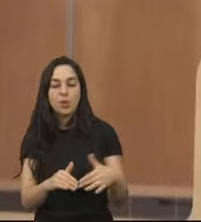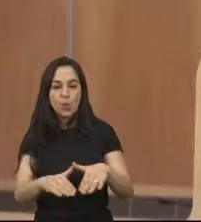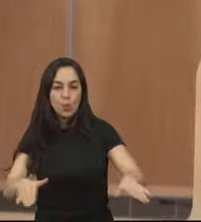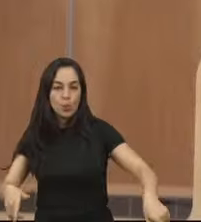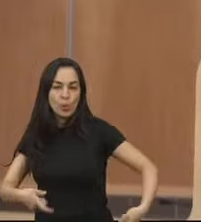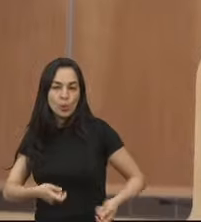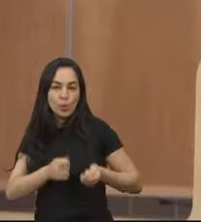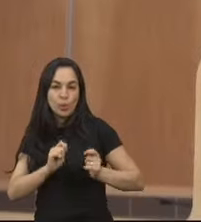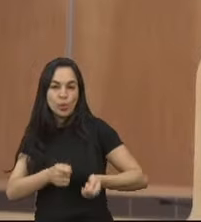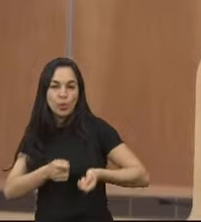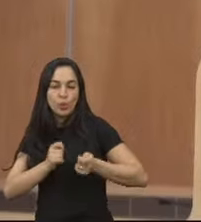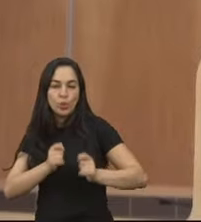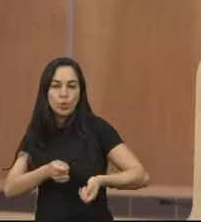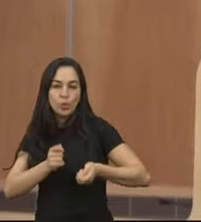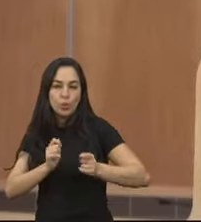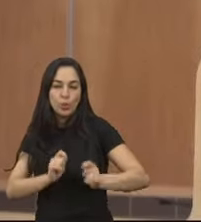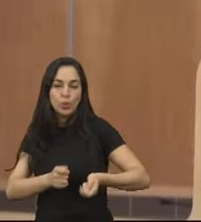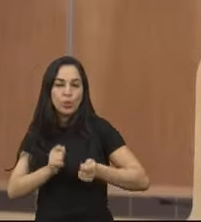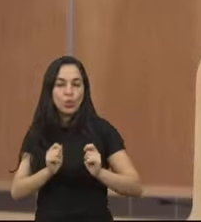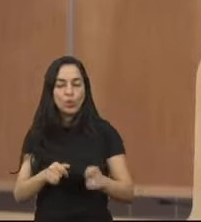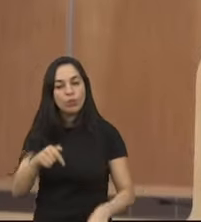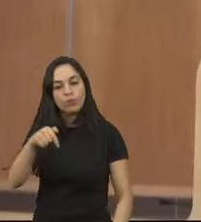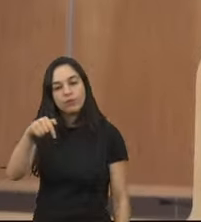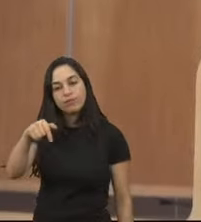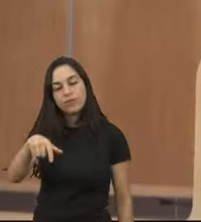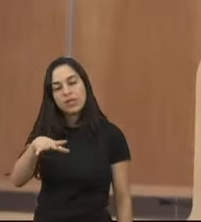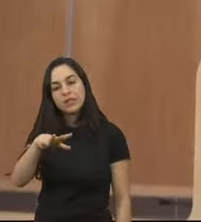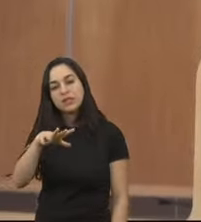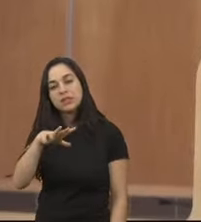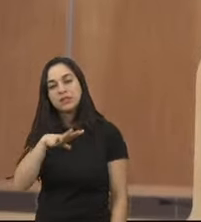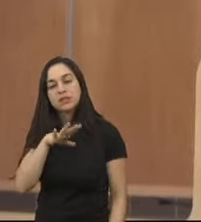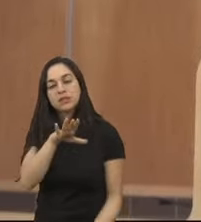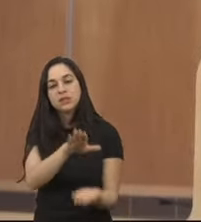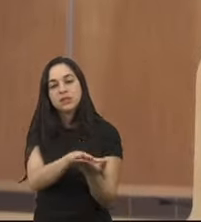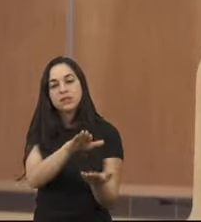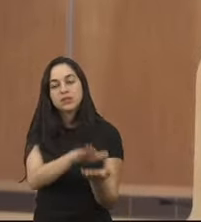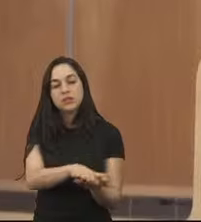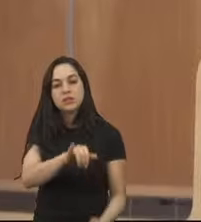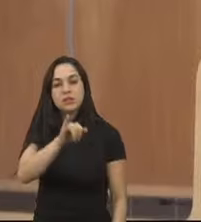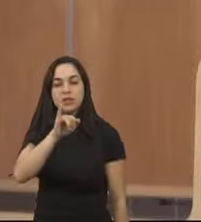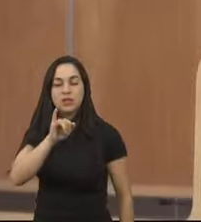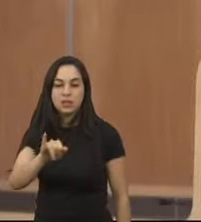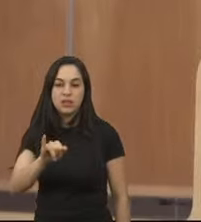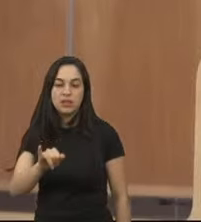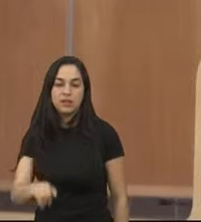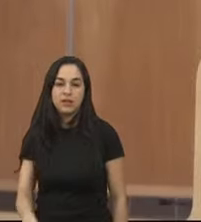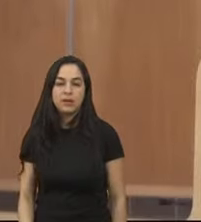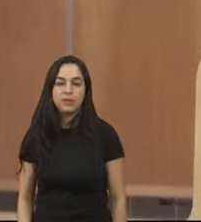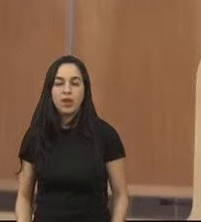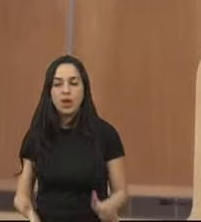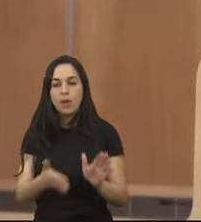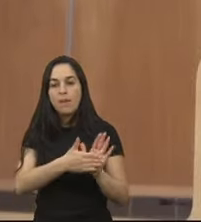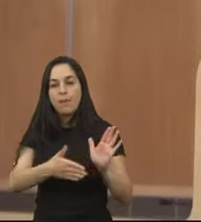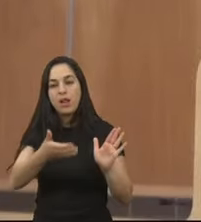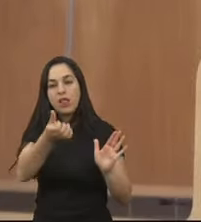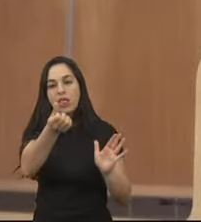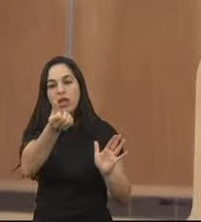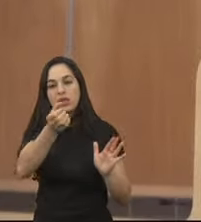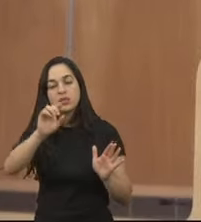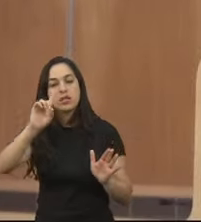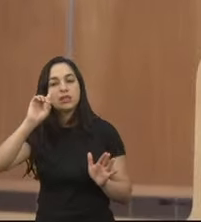tração animal no município de Jacareí, para fins econômicos, após o prazo de 60 dias a contar